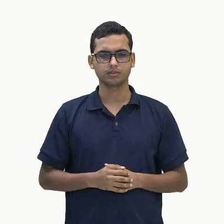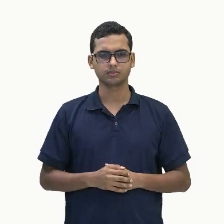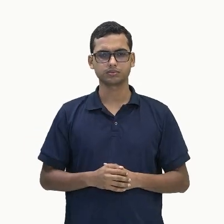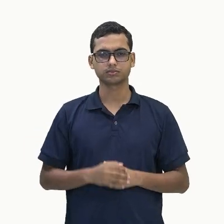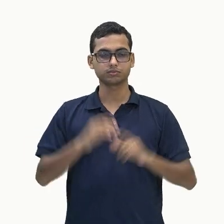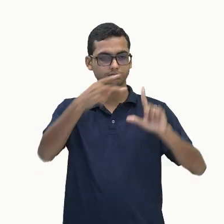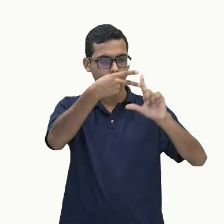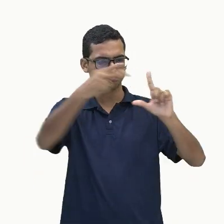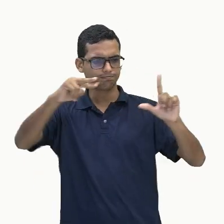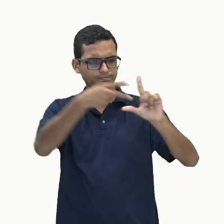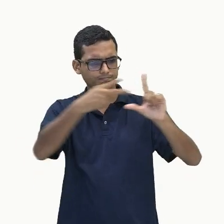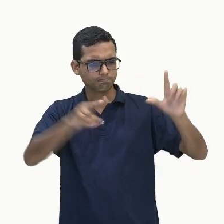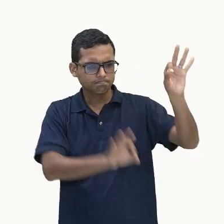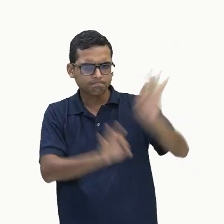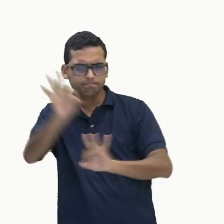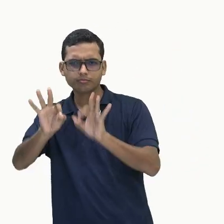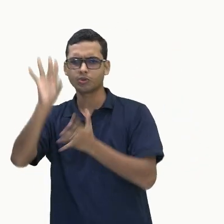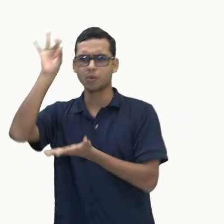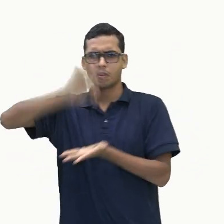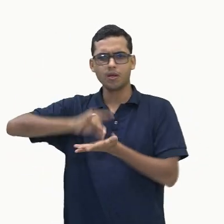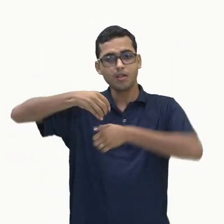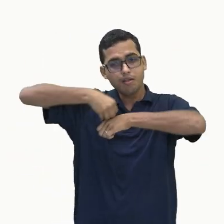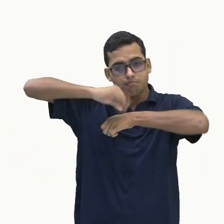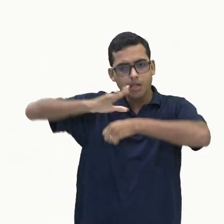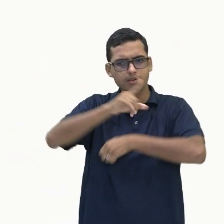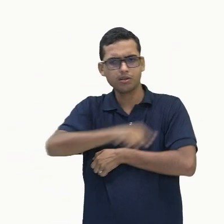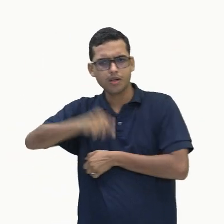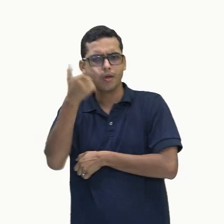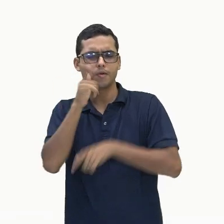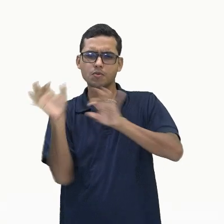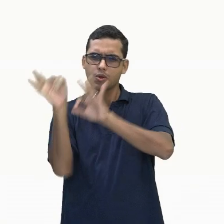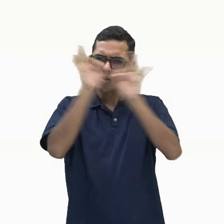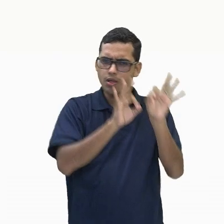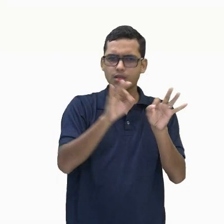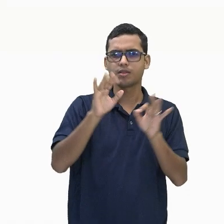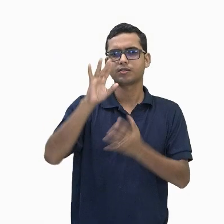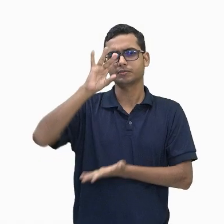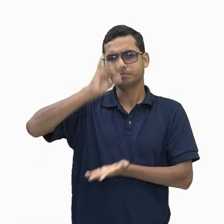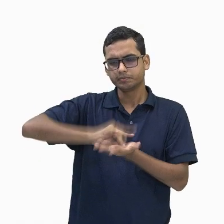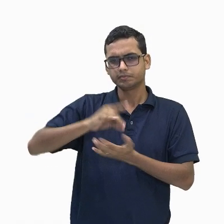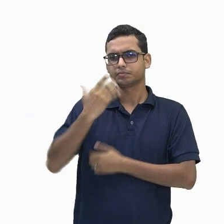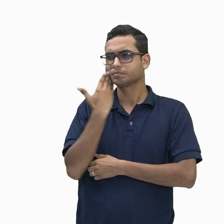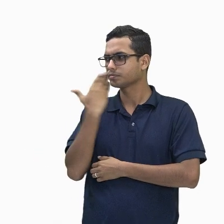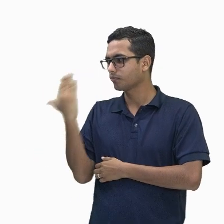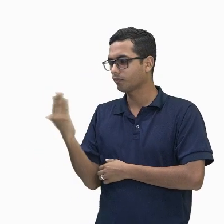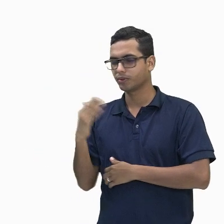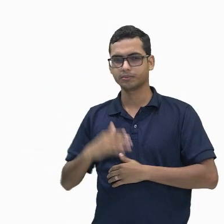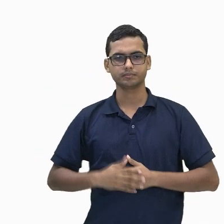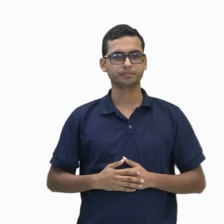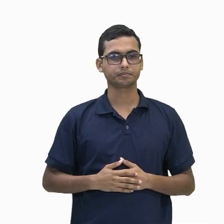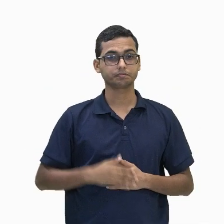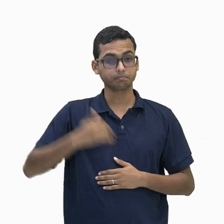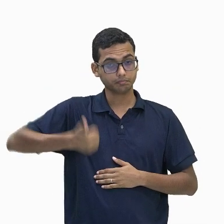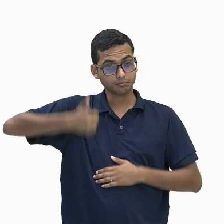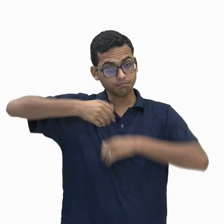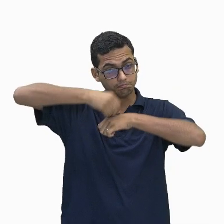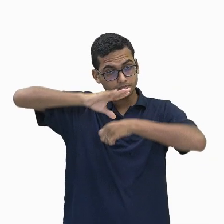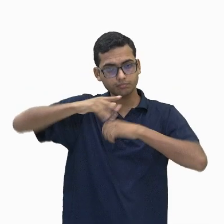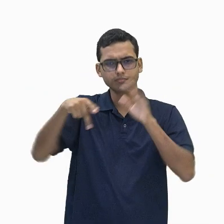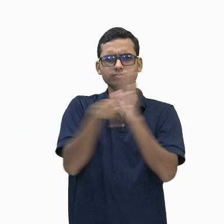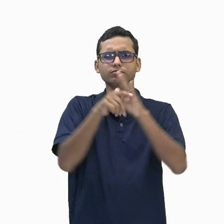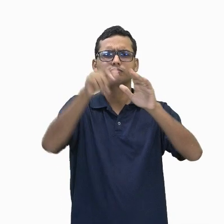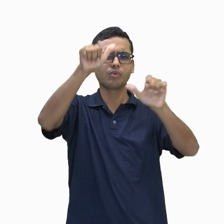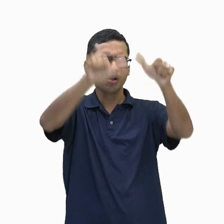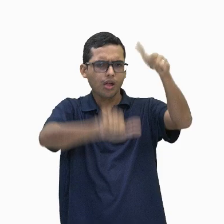heredograma está organizado, vamos a dicas para poder fazer a leitura dele. Então, temos aí a primeira dica: